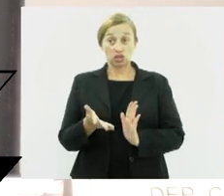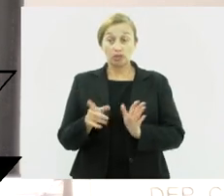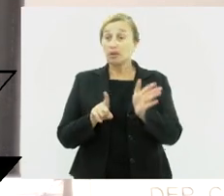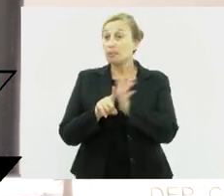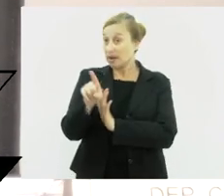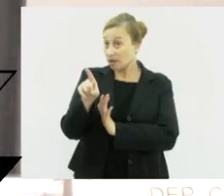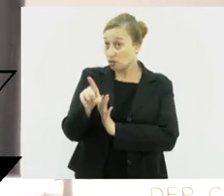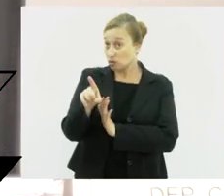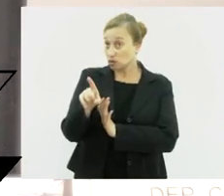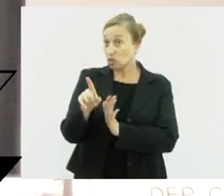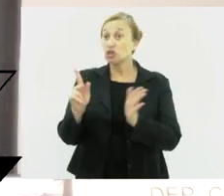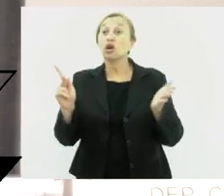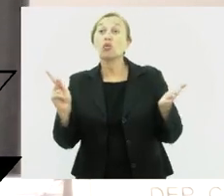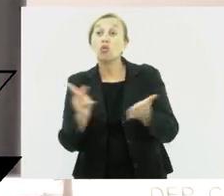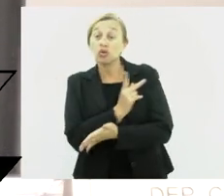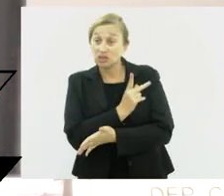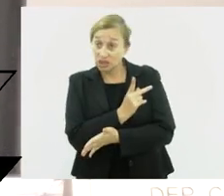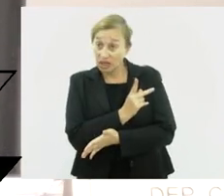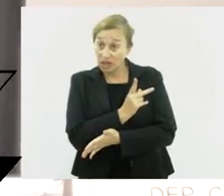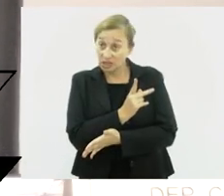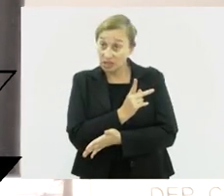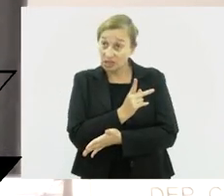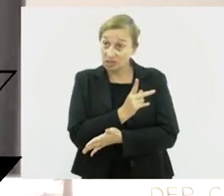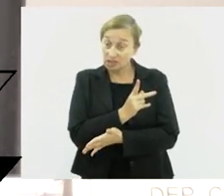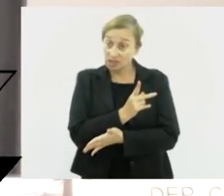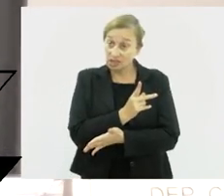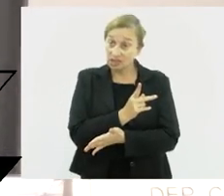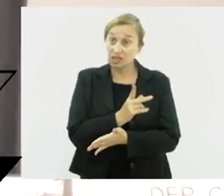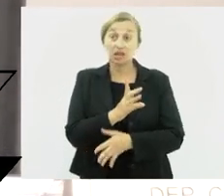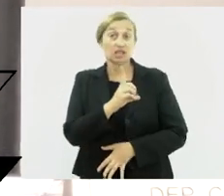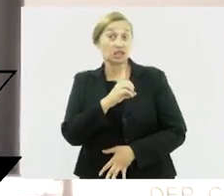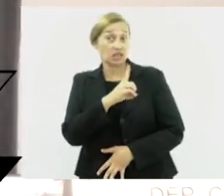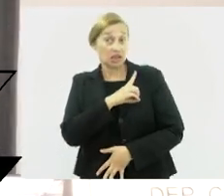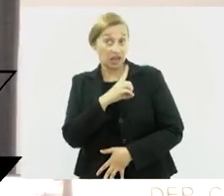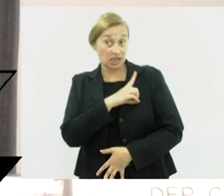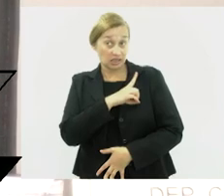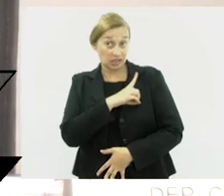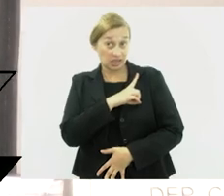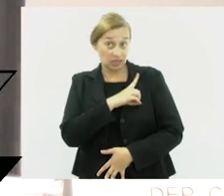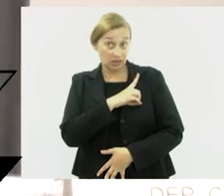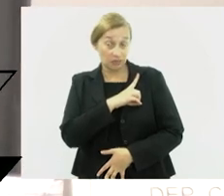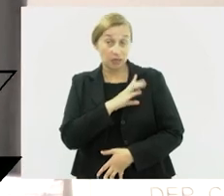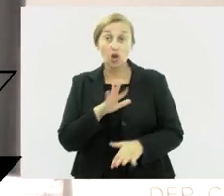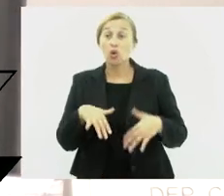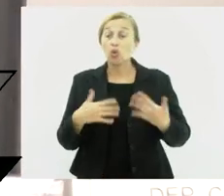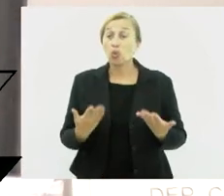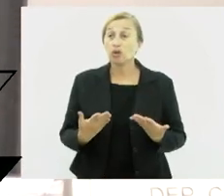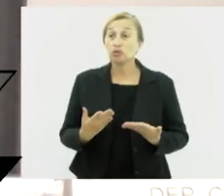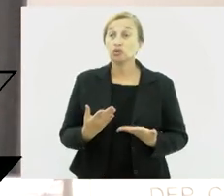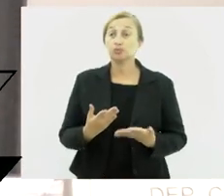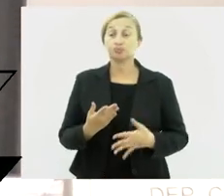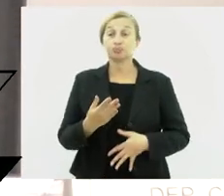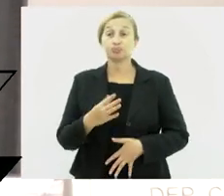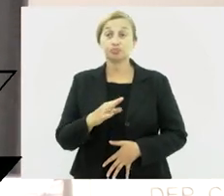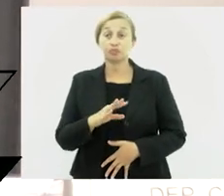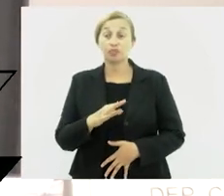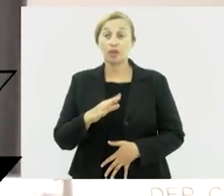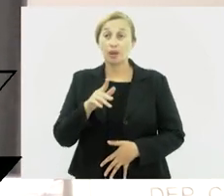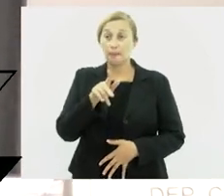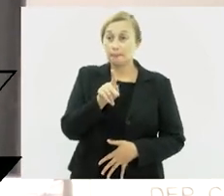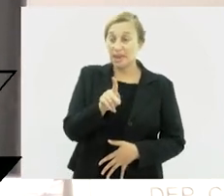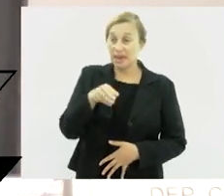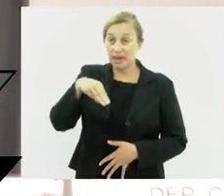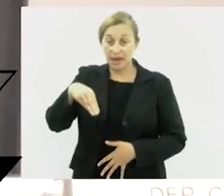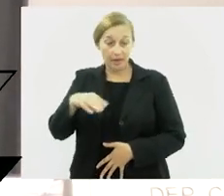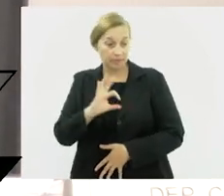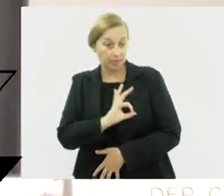o que, que acontece, na maior parte dos casos, nas delegacias, quando um PM chega lá com um dono